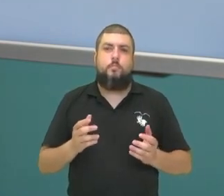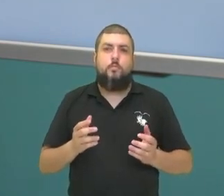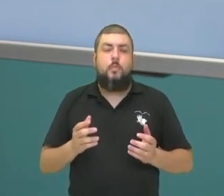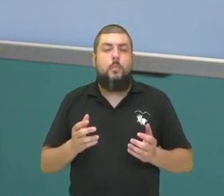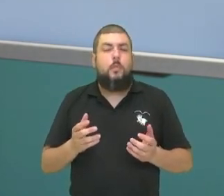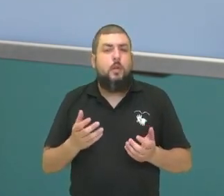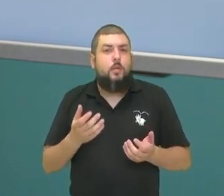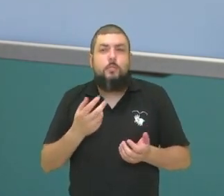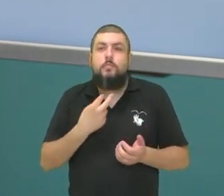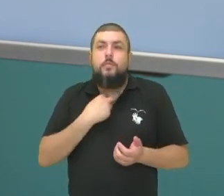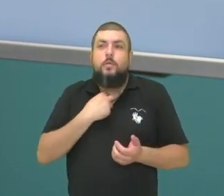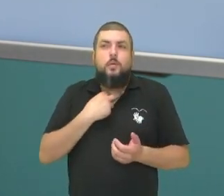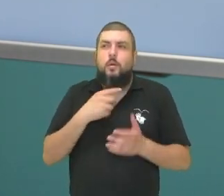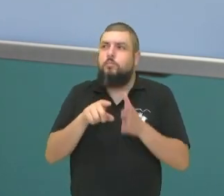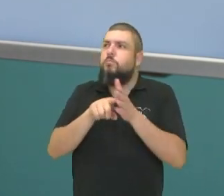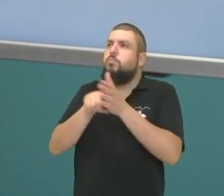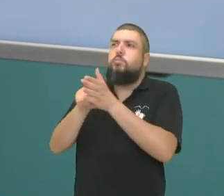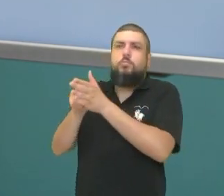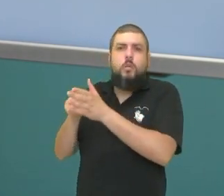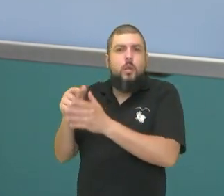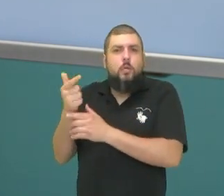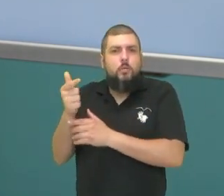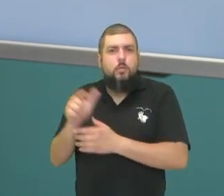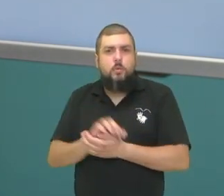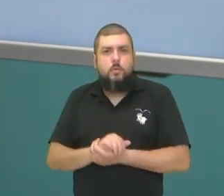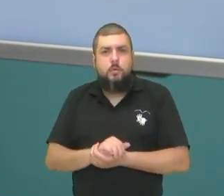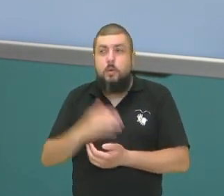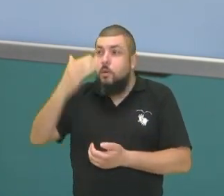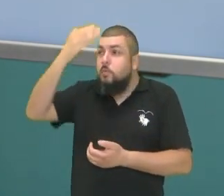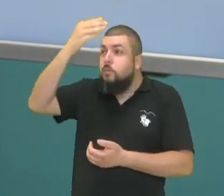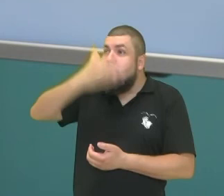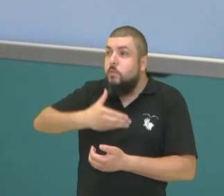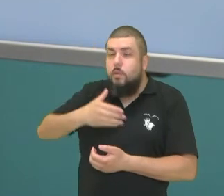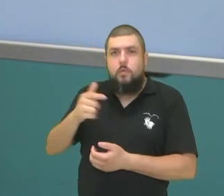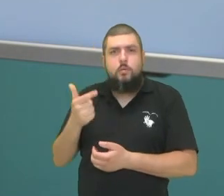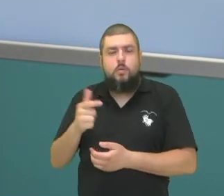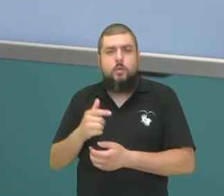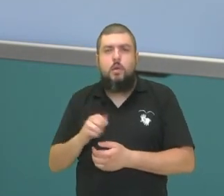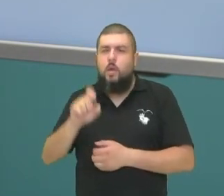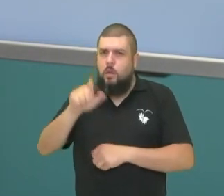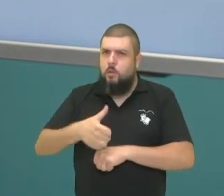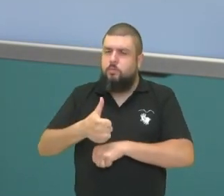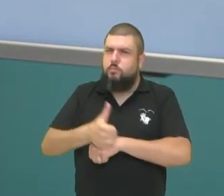Então aqui está o conteúdo enganoso. Nós temos um exagero na informação.